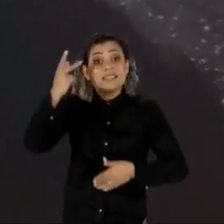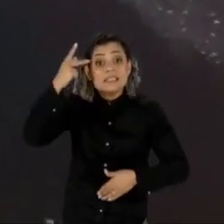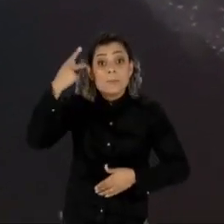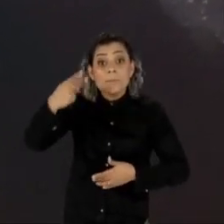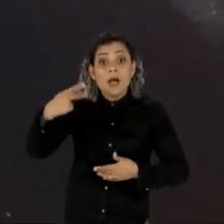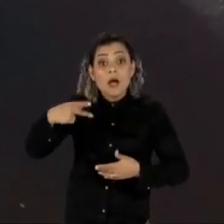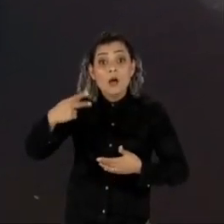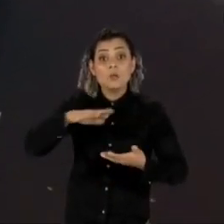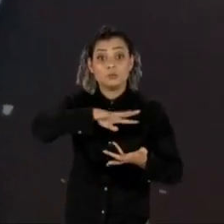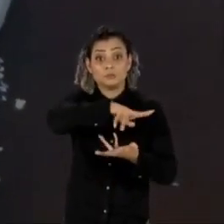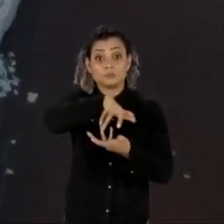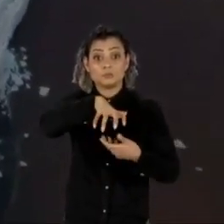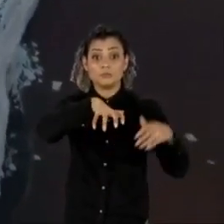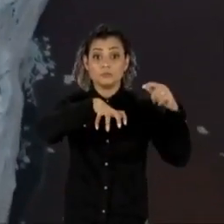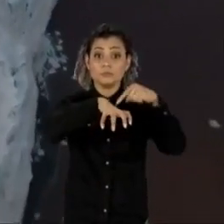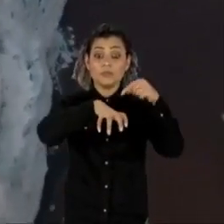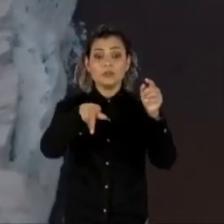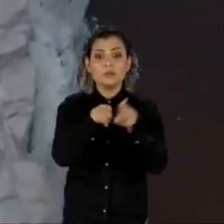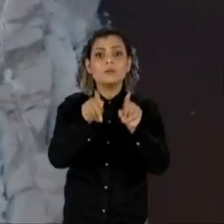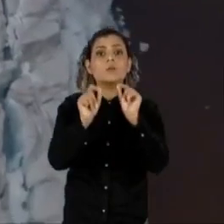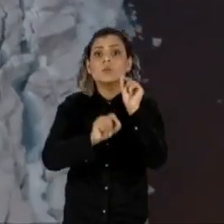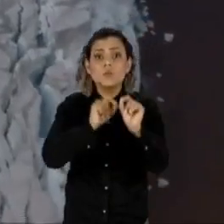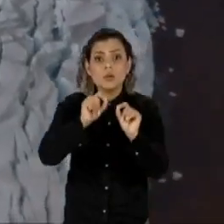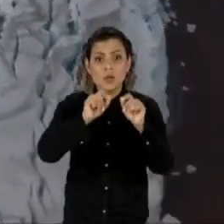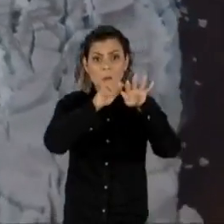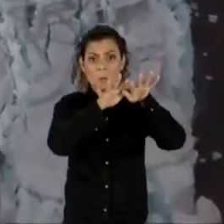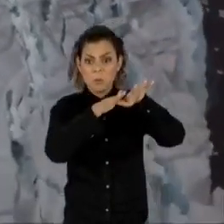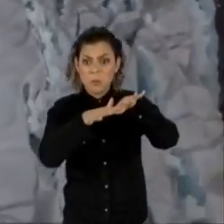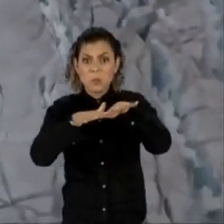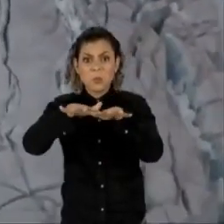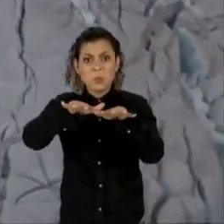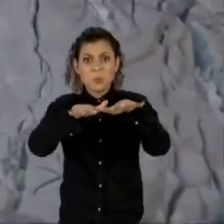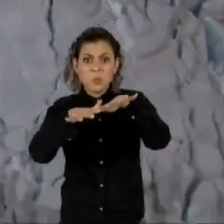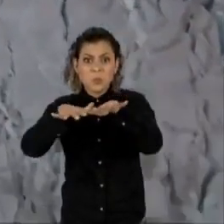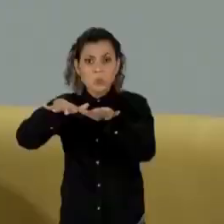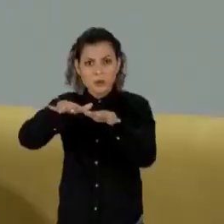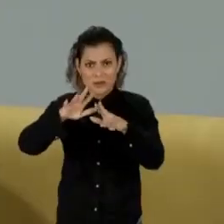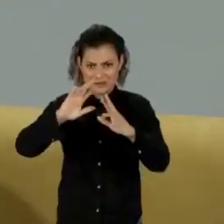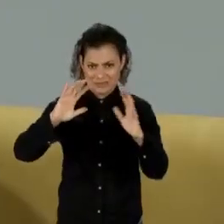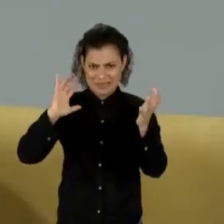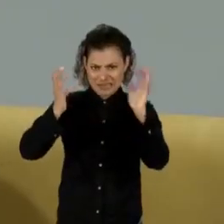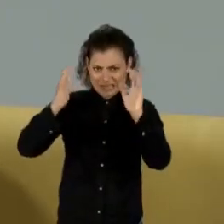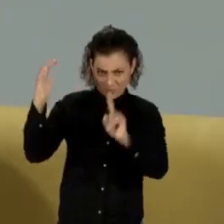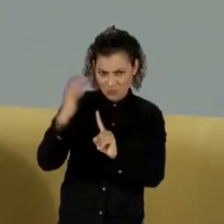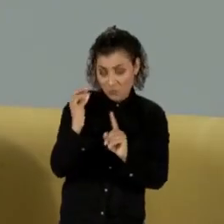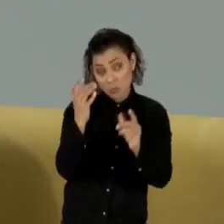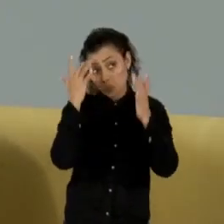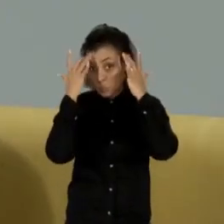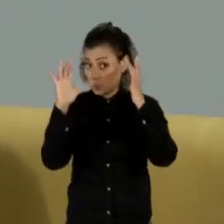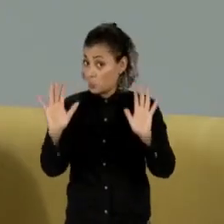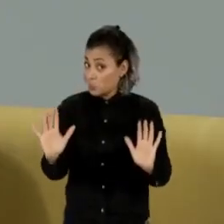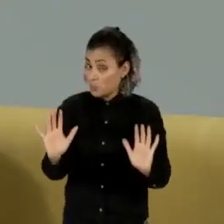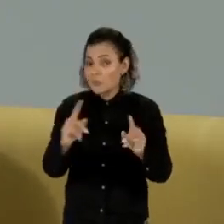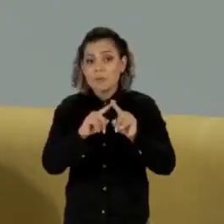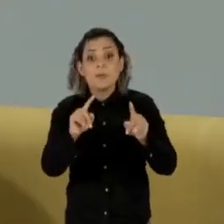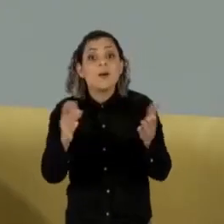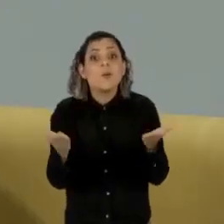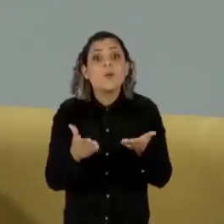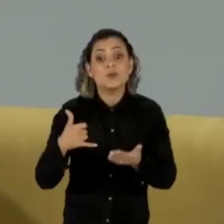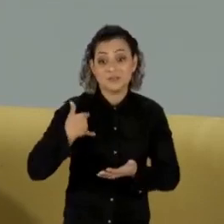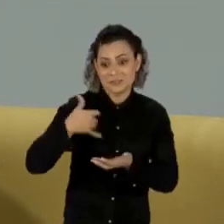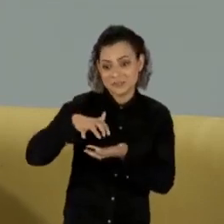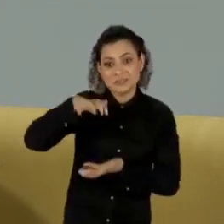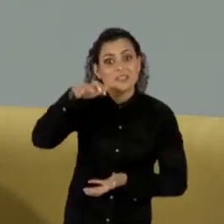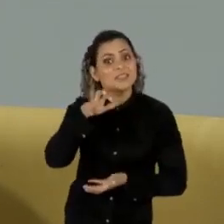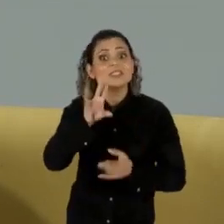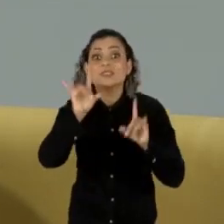antártida cientistas dizem que o fenômeno não tem ligação com as mudanças climáticas e no dia do idoso caso cortez mostra